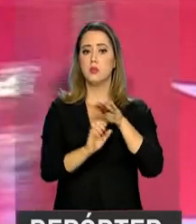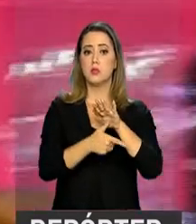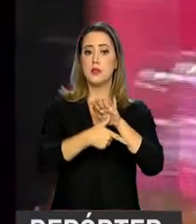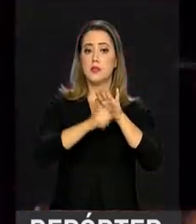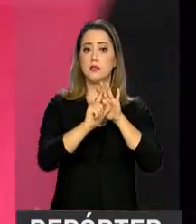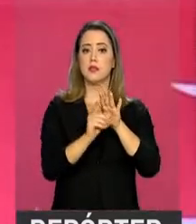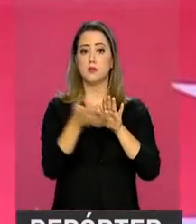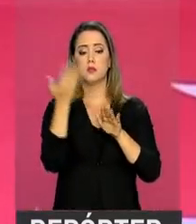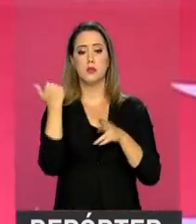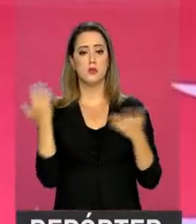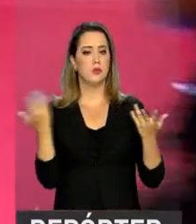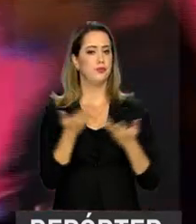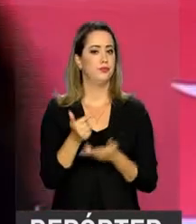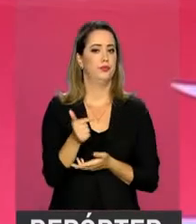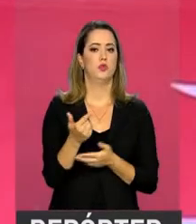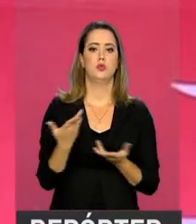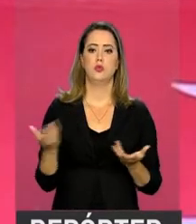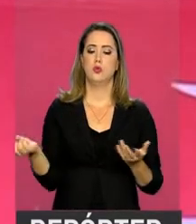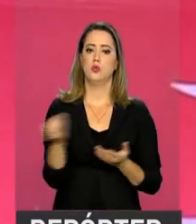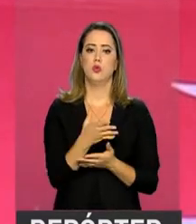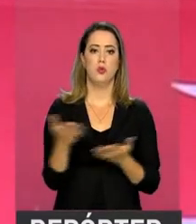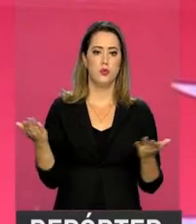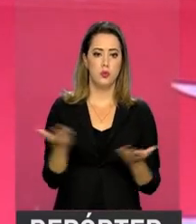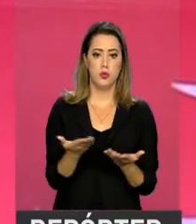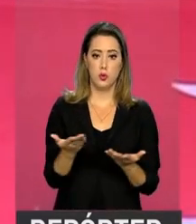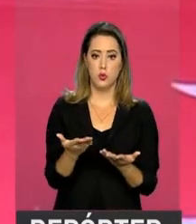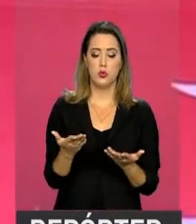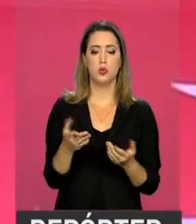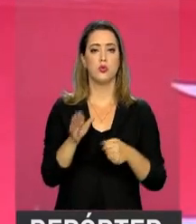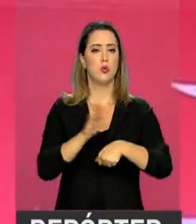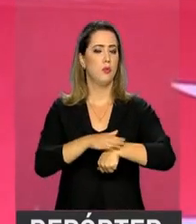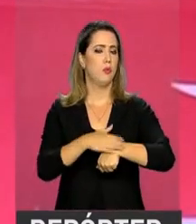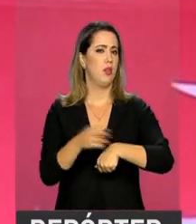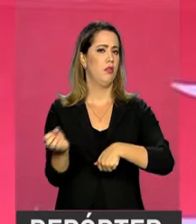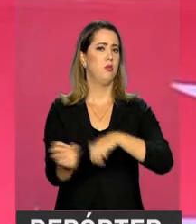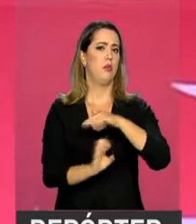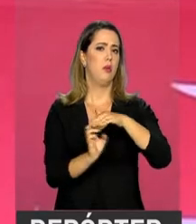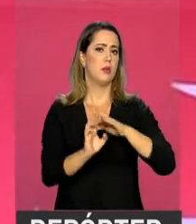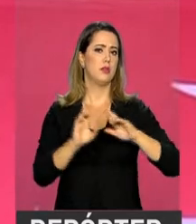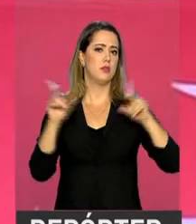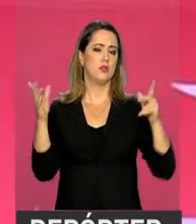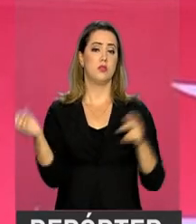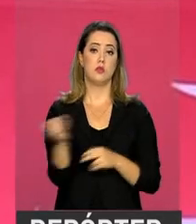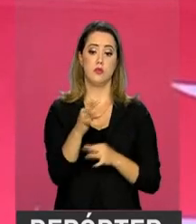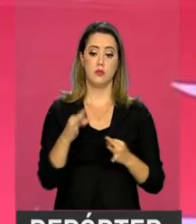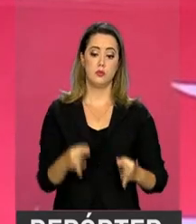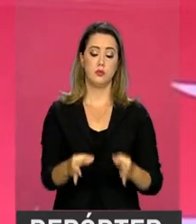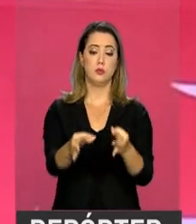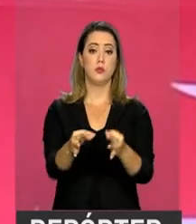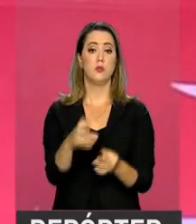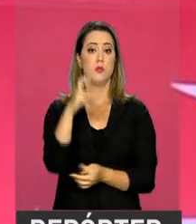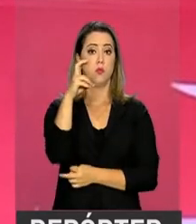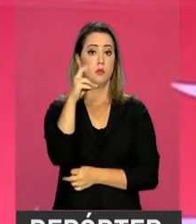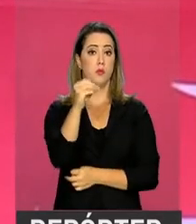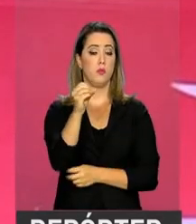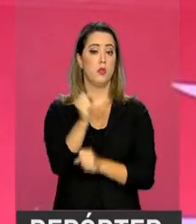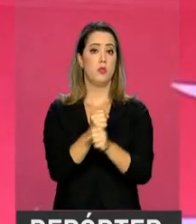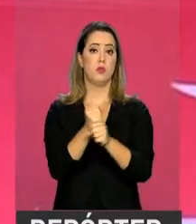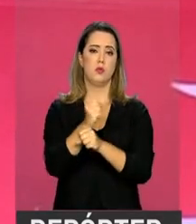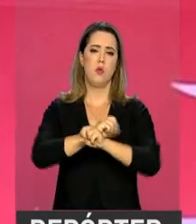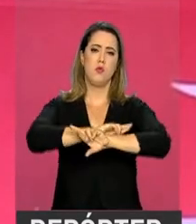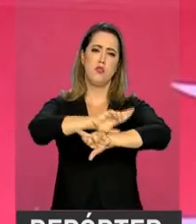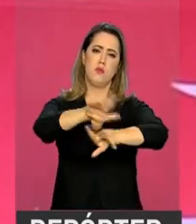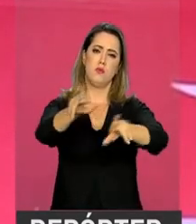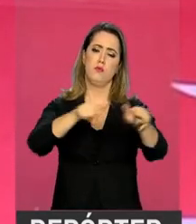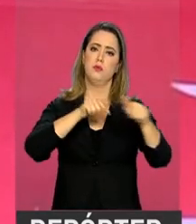não foi feita para o mundo de hoje as inovações tecnológicas nos últimos 50 anos causaram mudanças